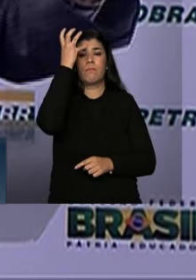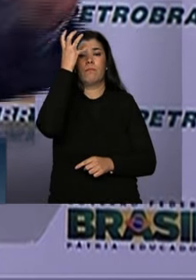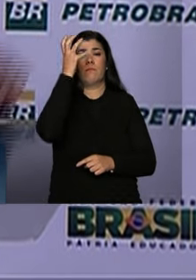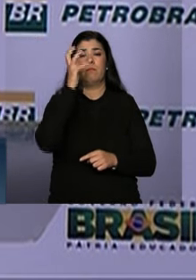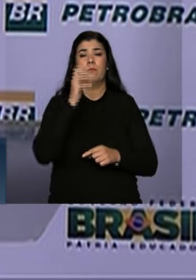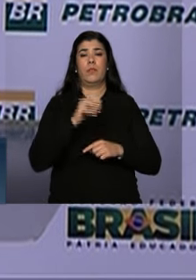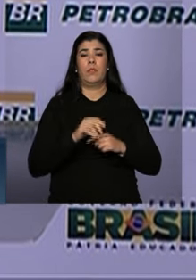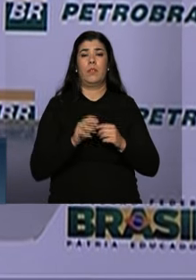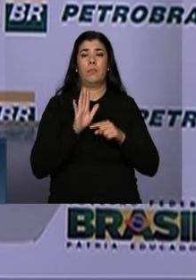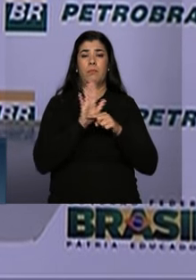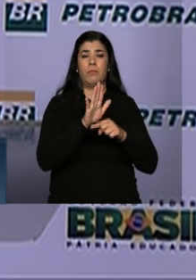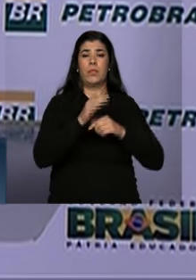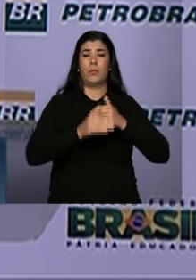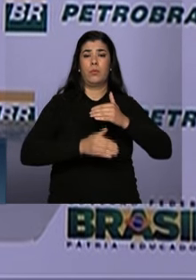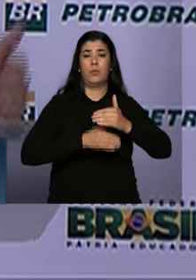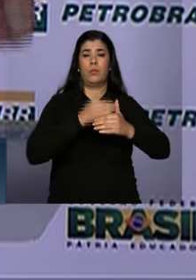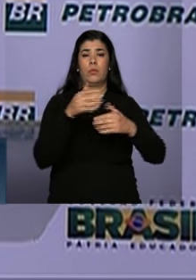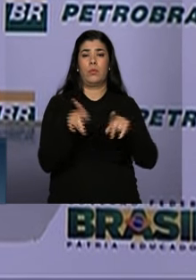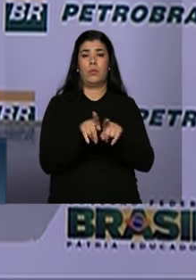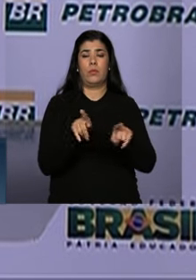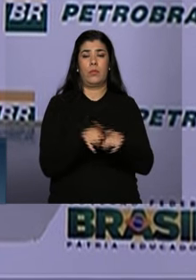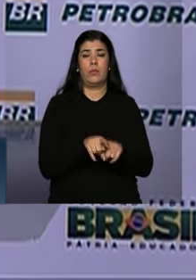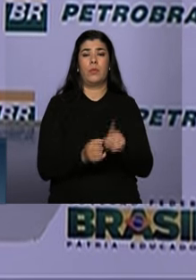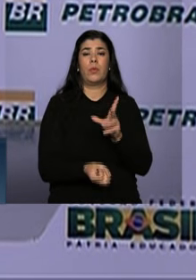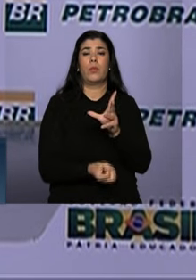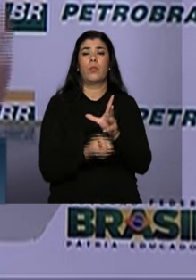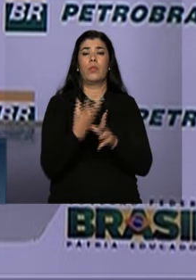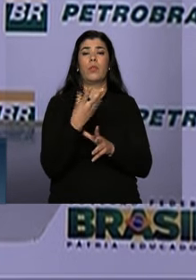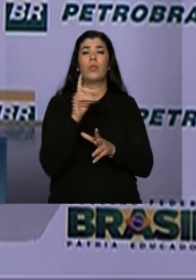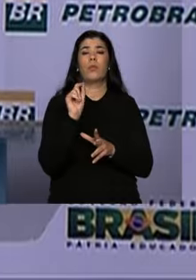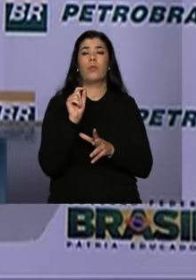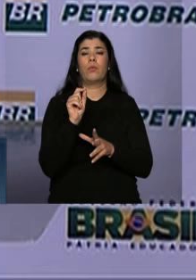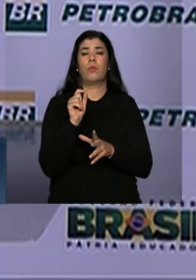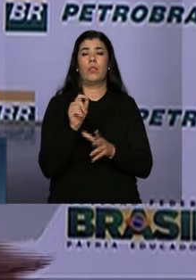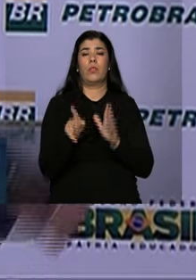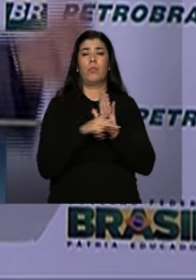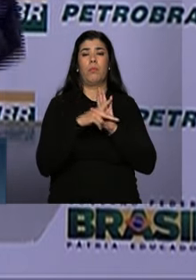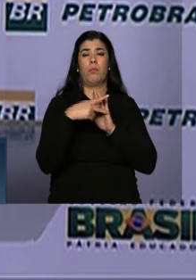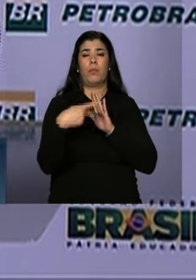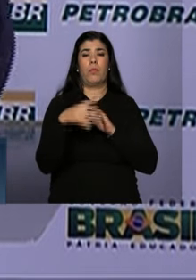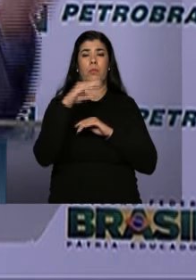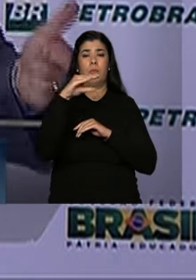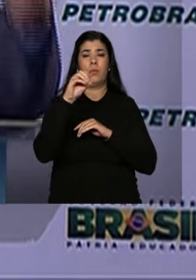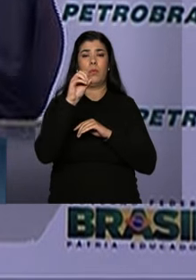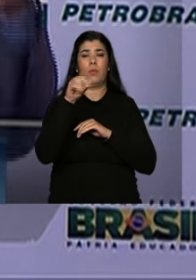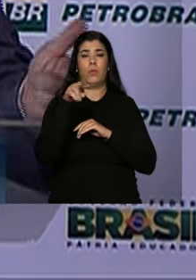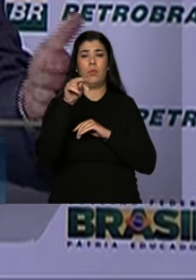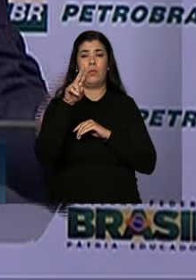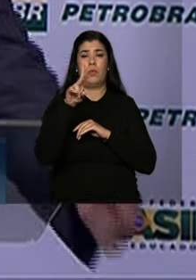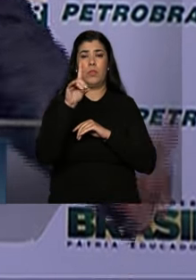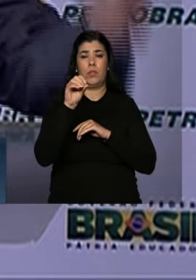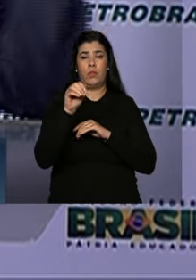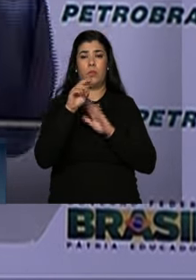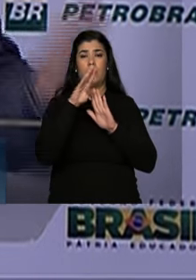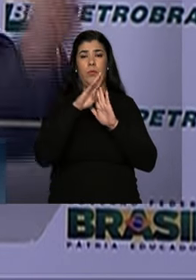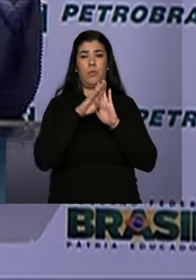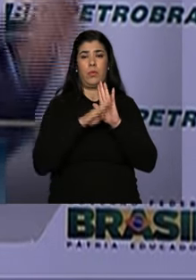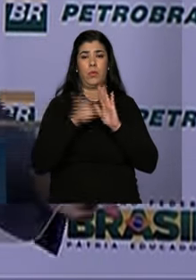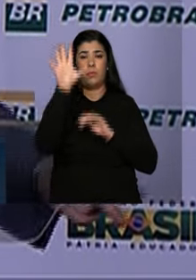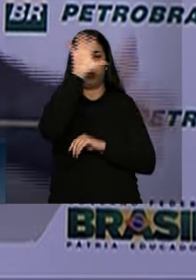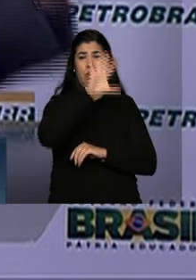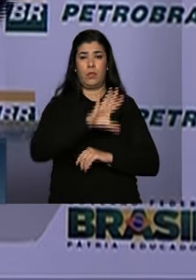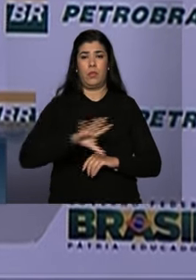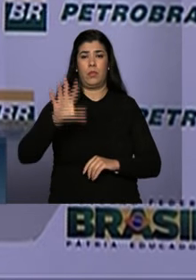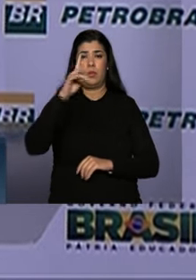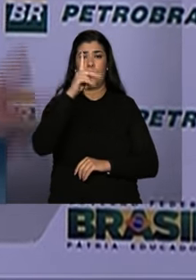levasse essa decisão à frente, que se instituiu o conteúdo nacional, que se instituiu o Promef e que se